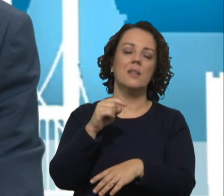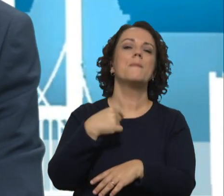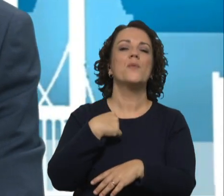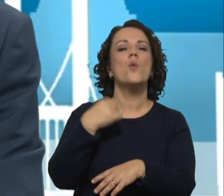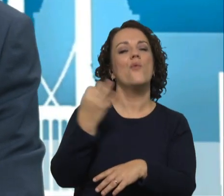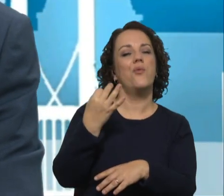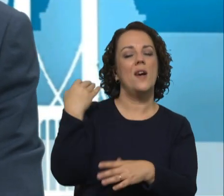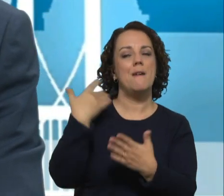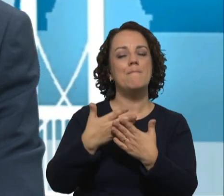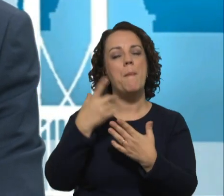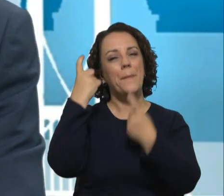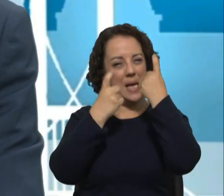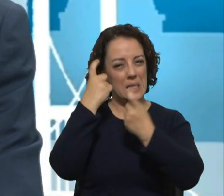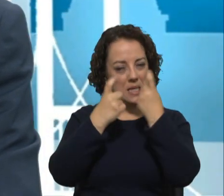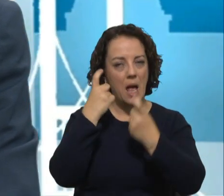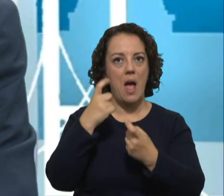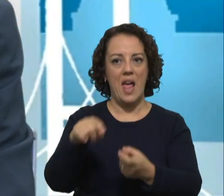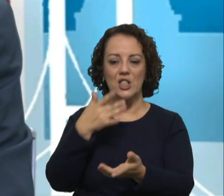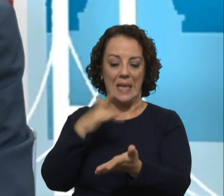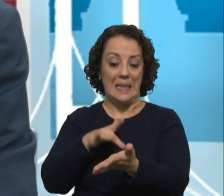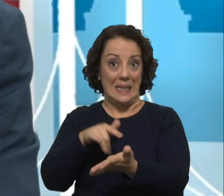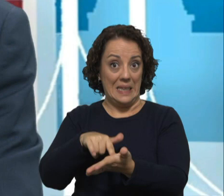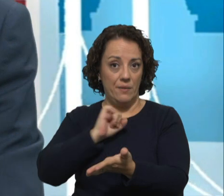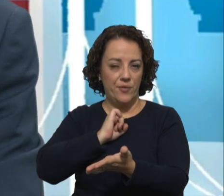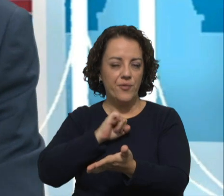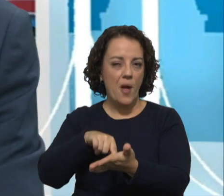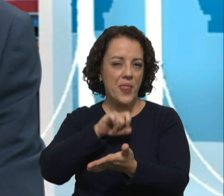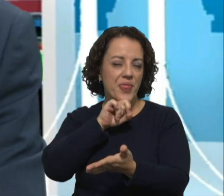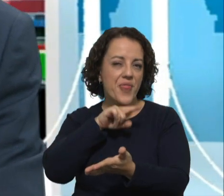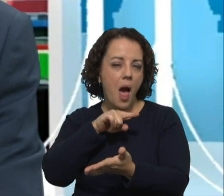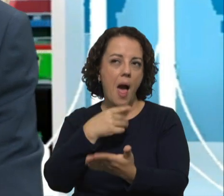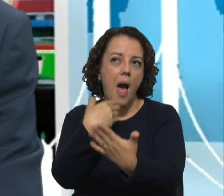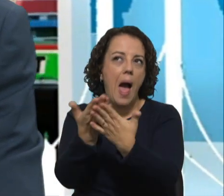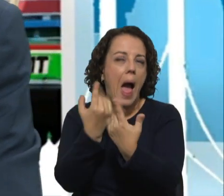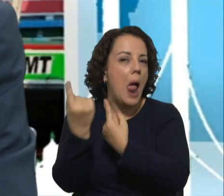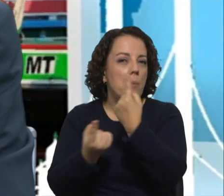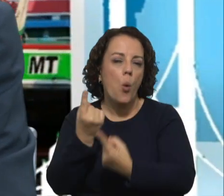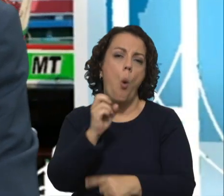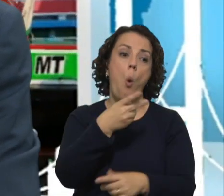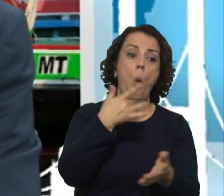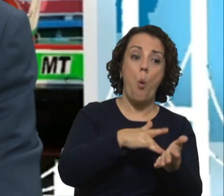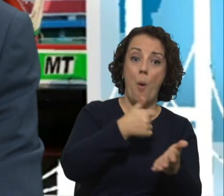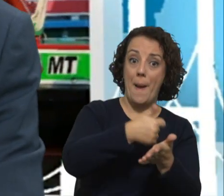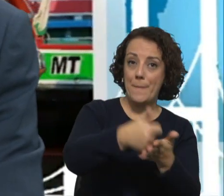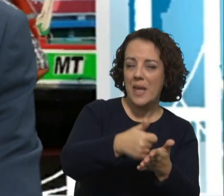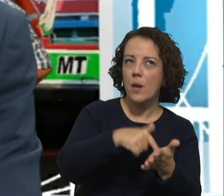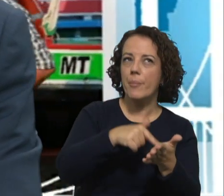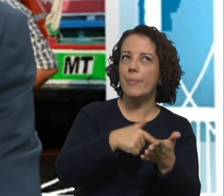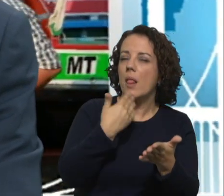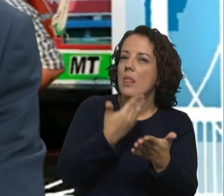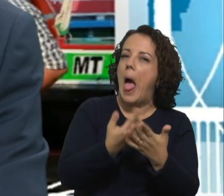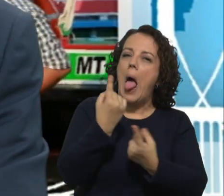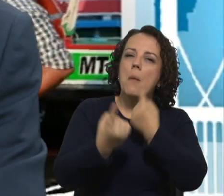que o livro pode contribuir, ou o que é que a Bíblia pode contribuir, sobretudo para a resolução do conflito, ou para